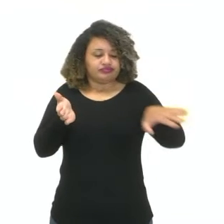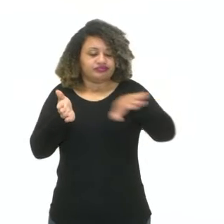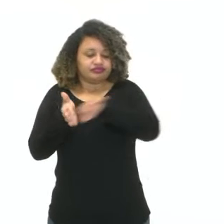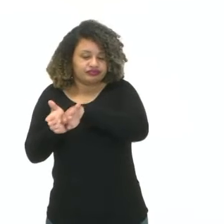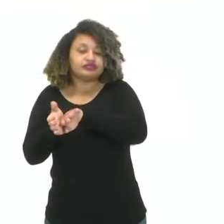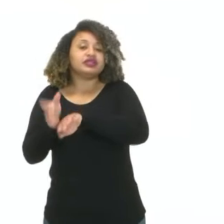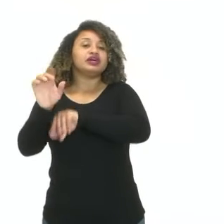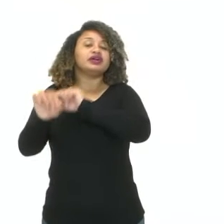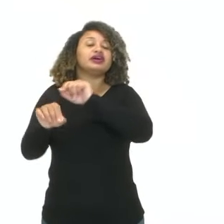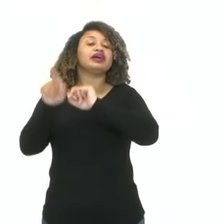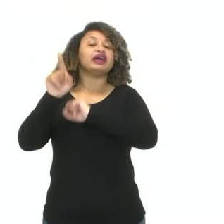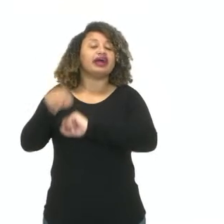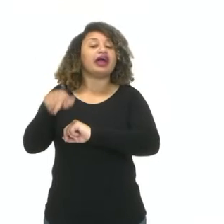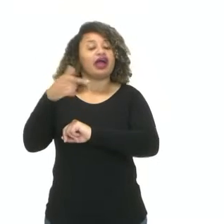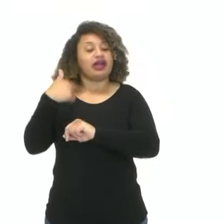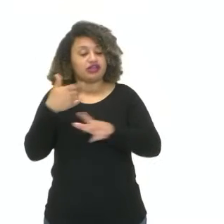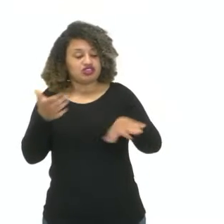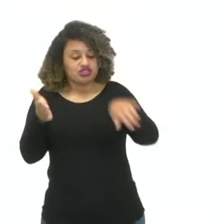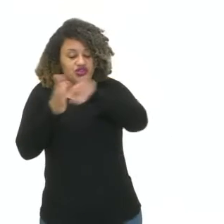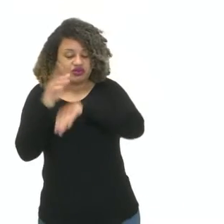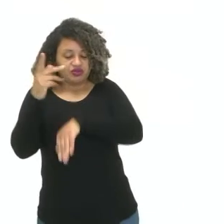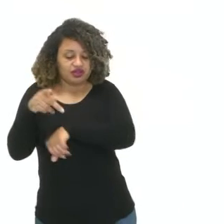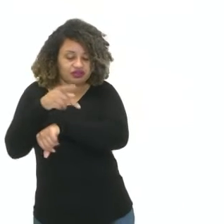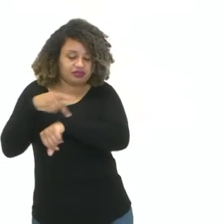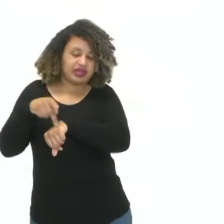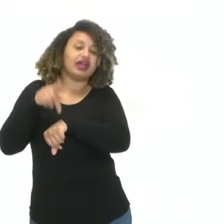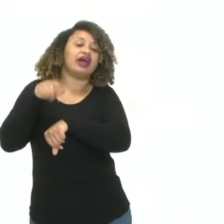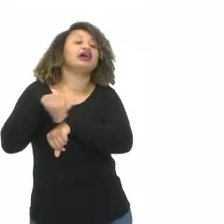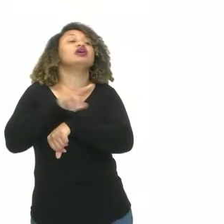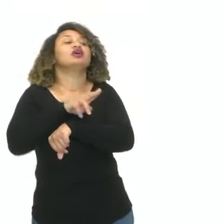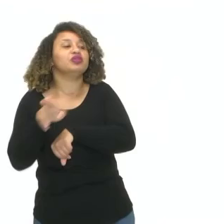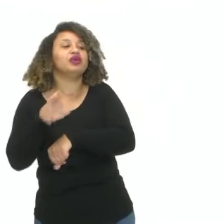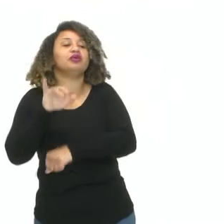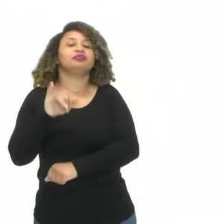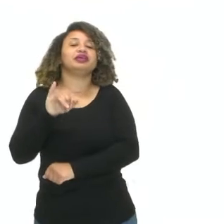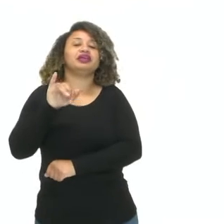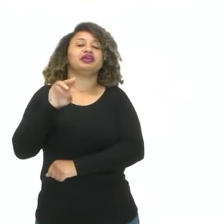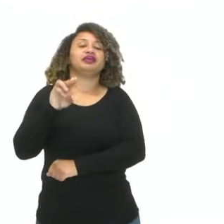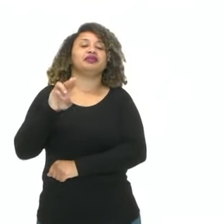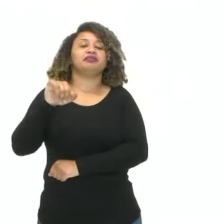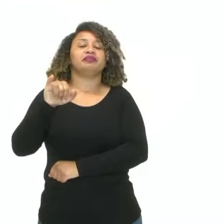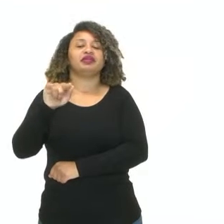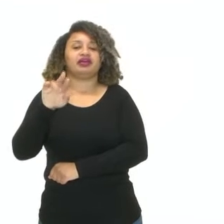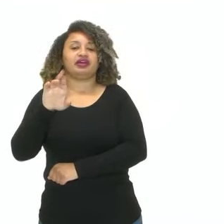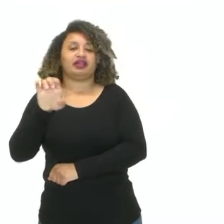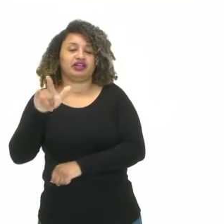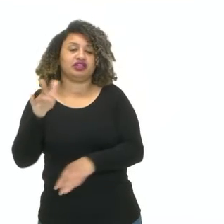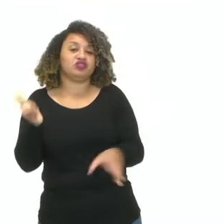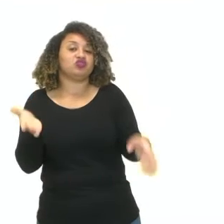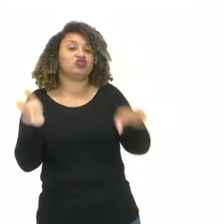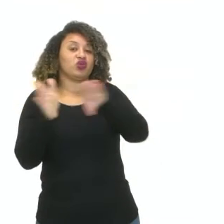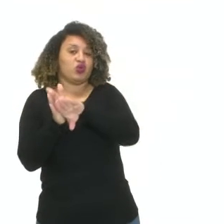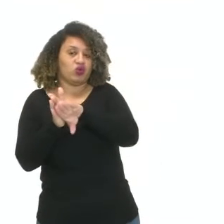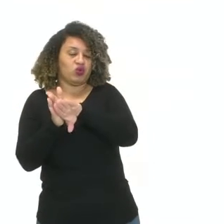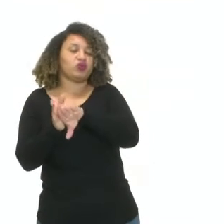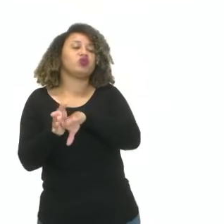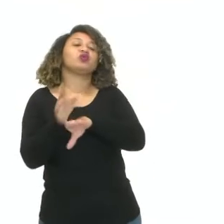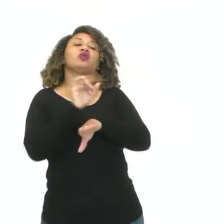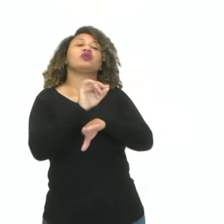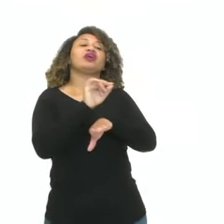são chamados então de imigrantes. Quem chega, ó, com I, imigra. E